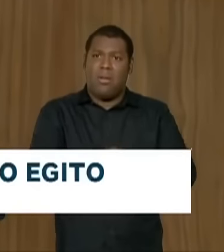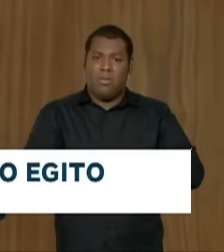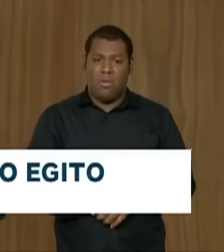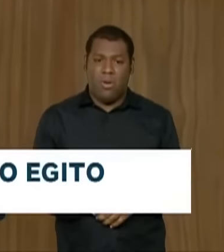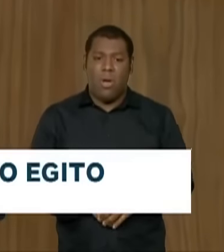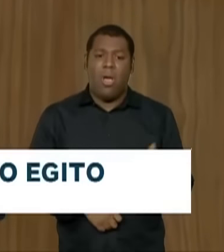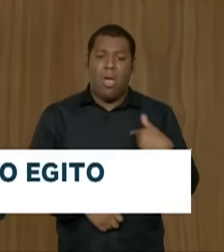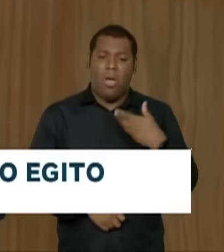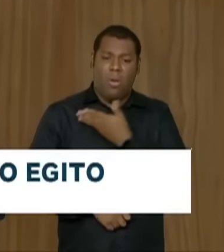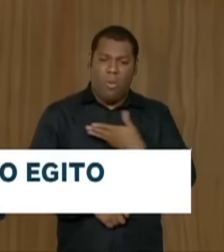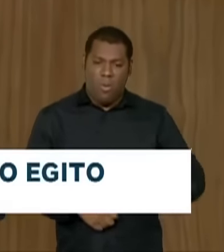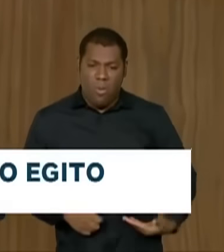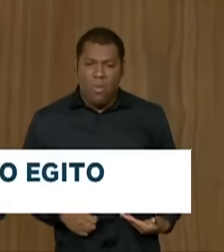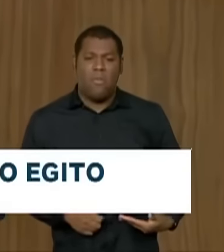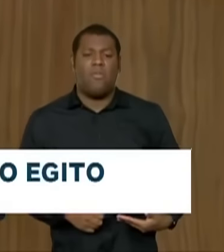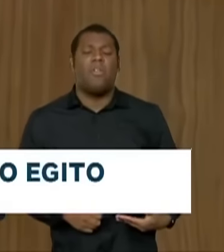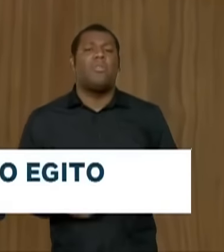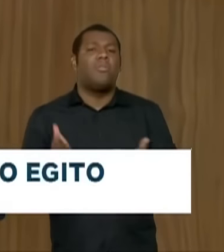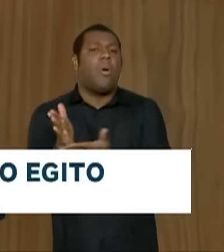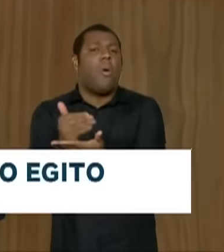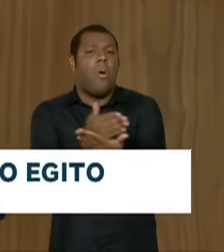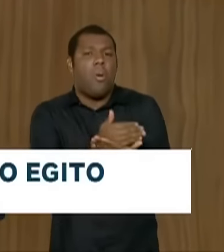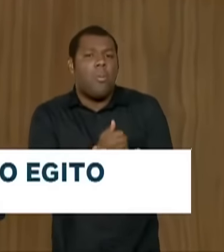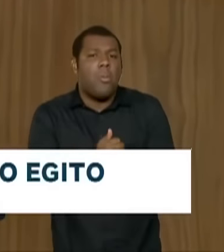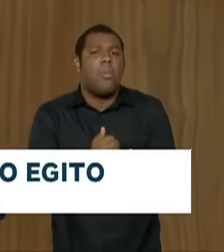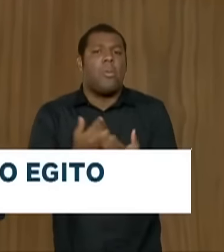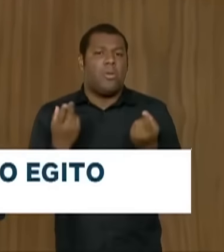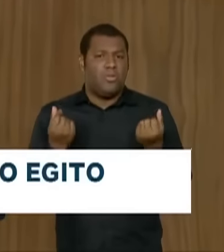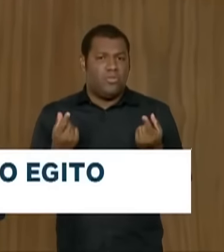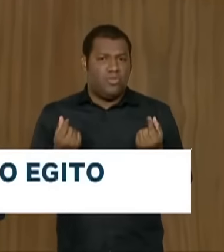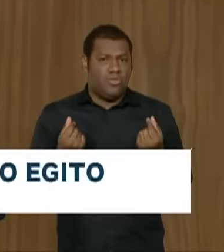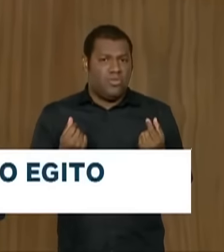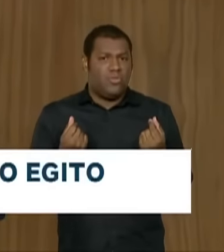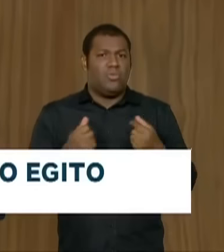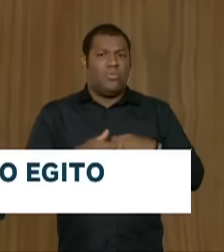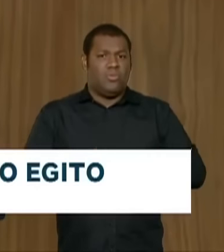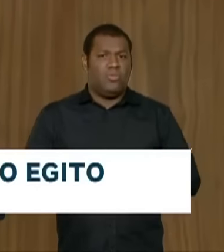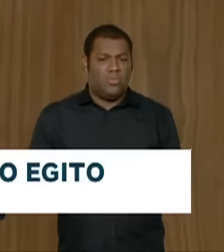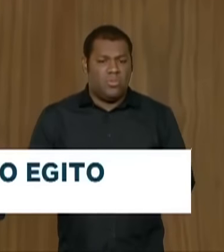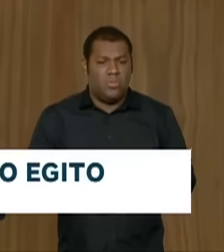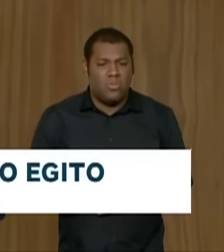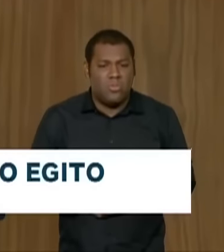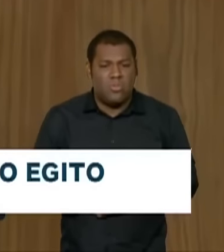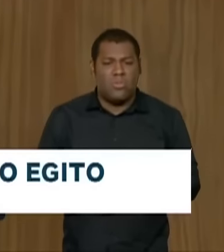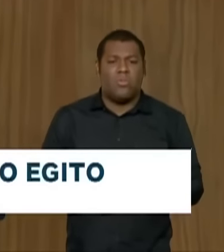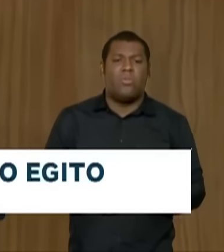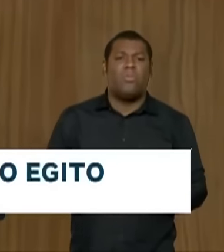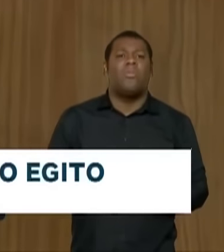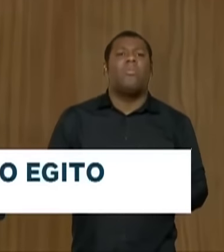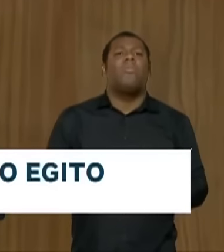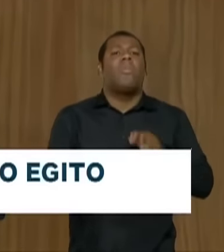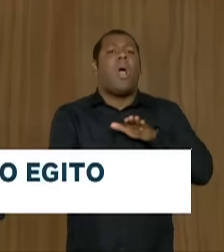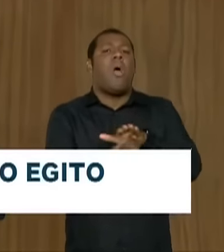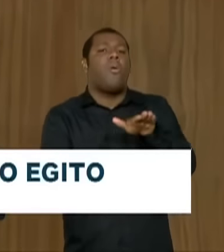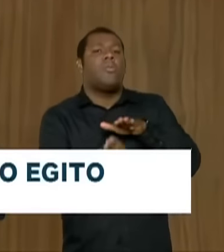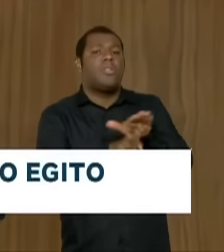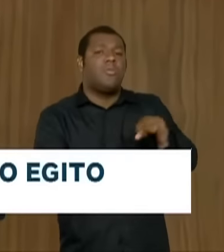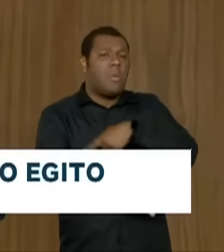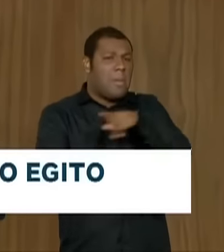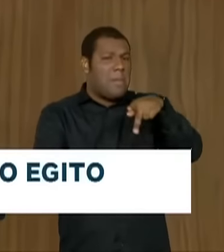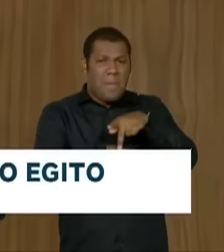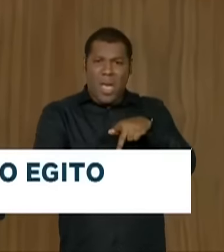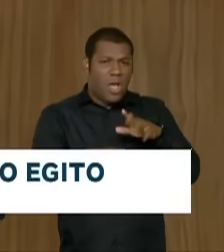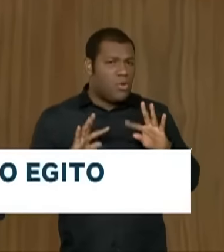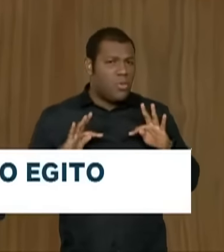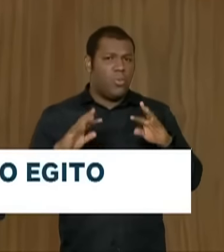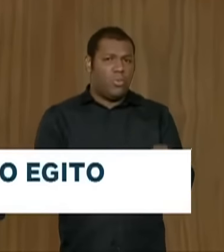O governo fará um novo aporte de recursos em rua e exortamos todos os países a